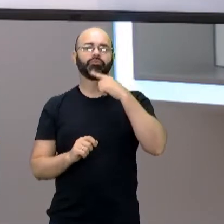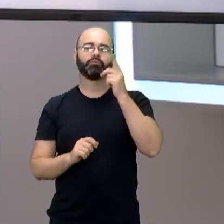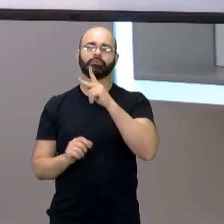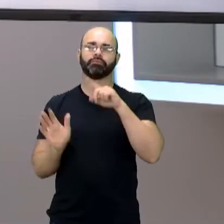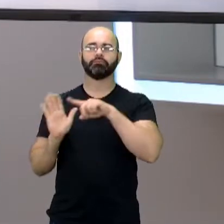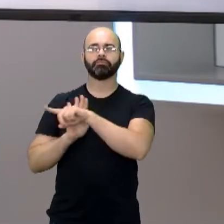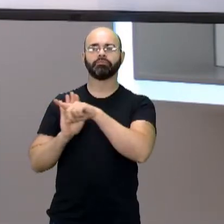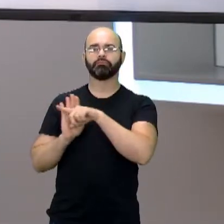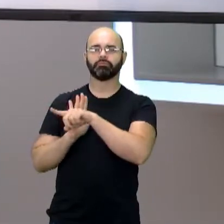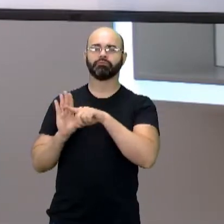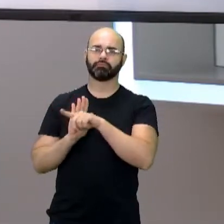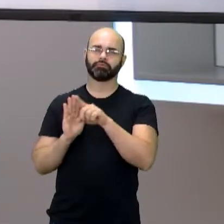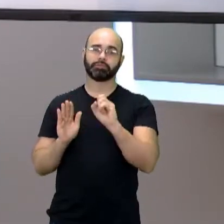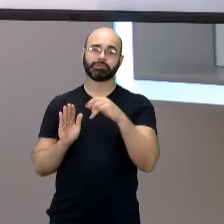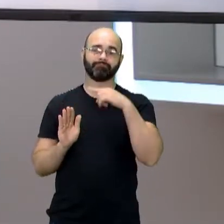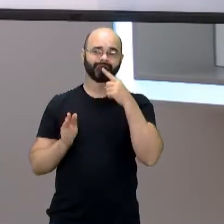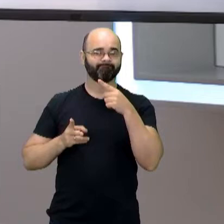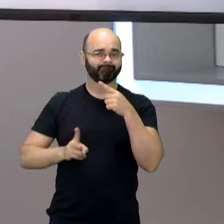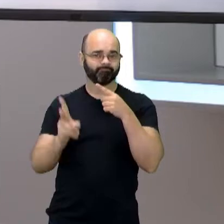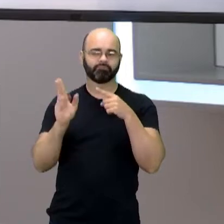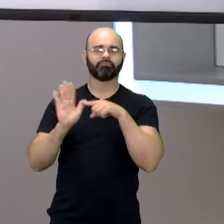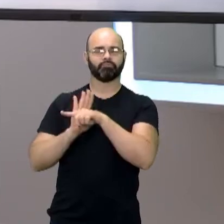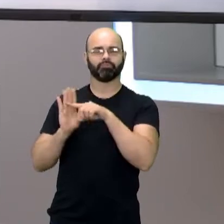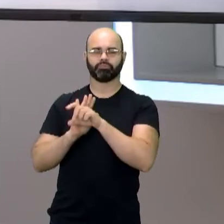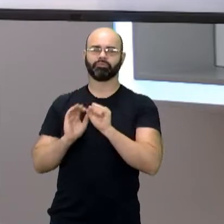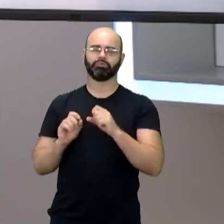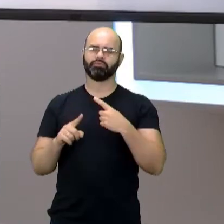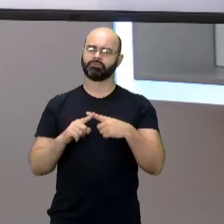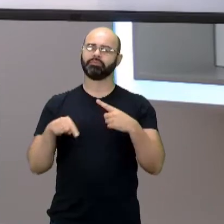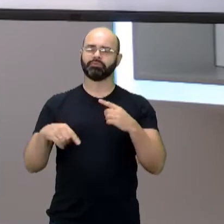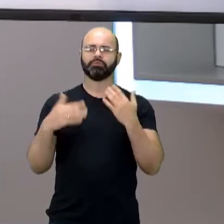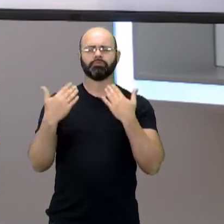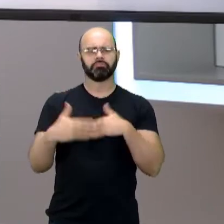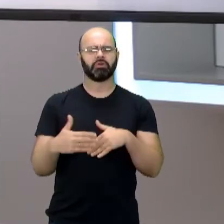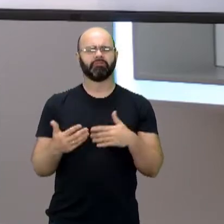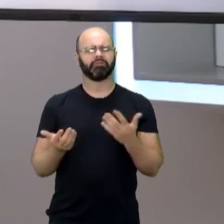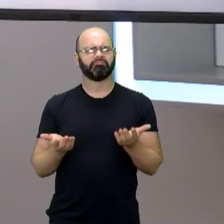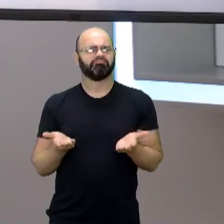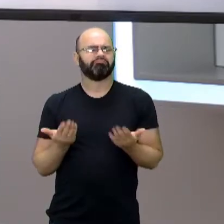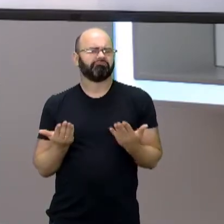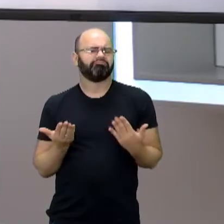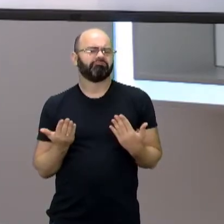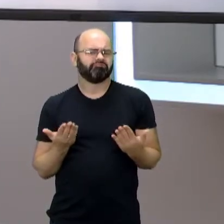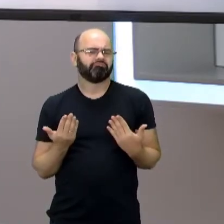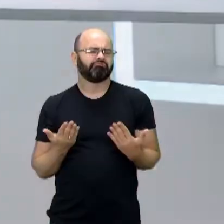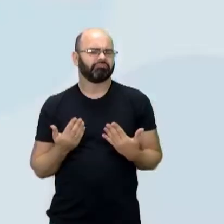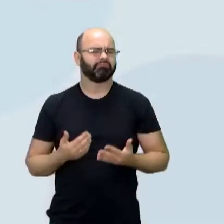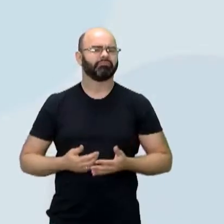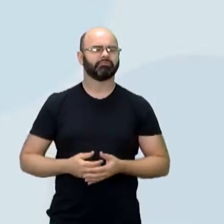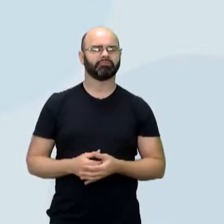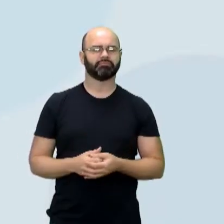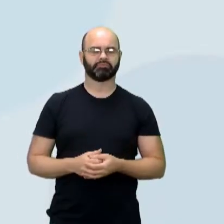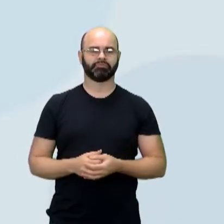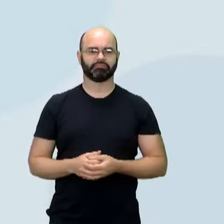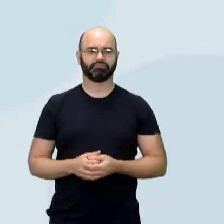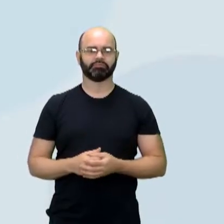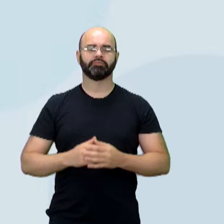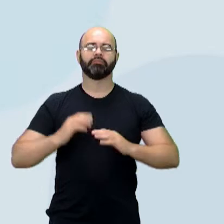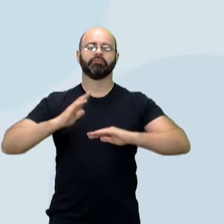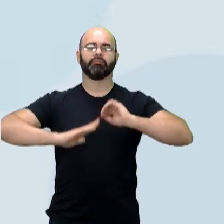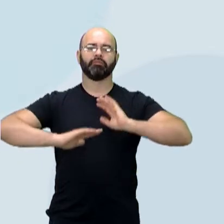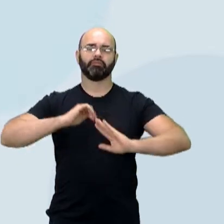professor, se ainda ficar dúvidas. Porque olha, essa prova está bem tranquila. Vamos lá então. Quais são as habilidades que nós